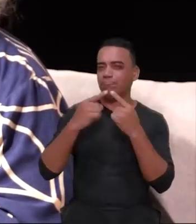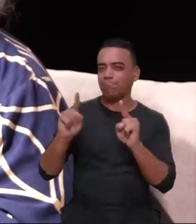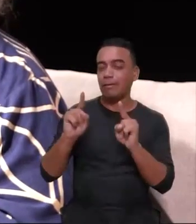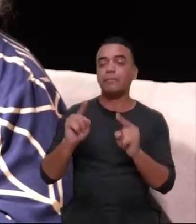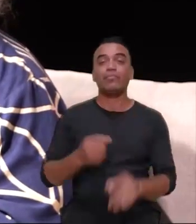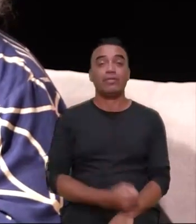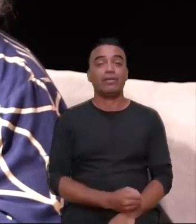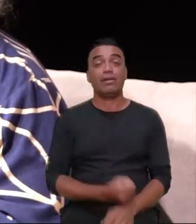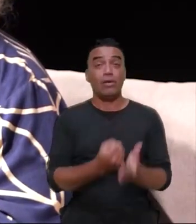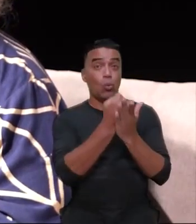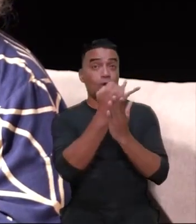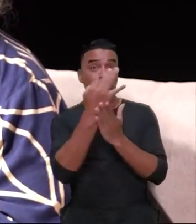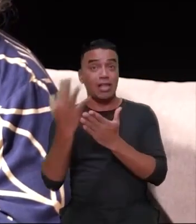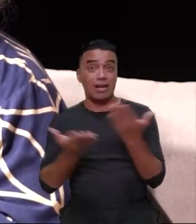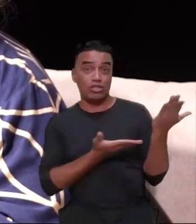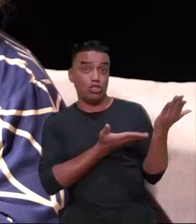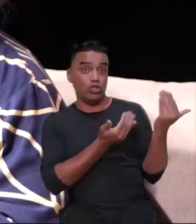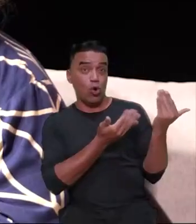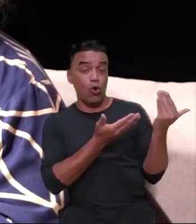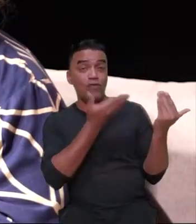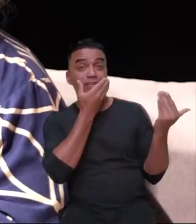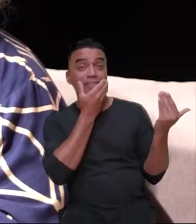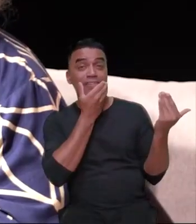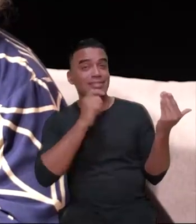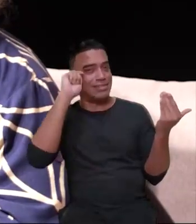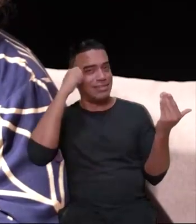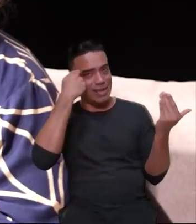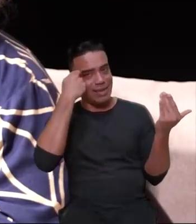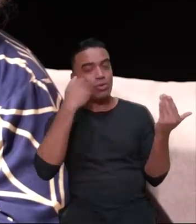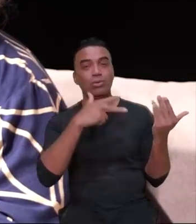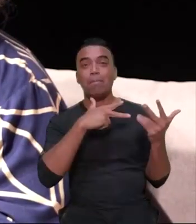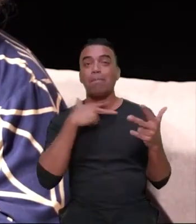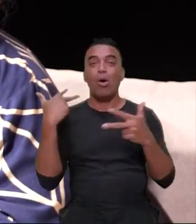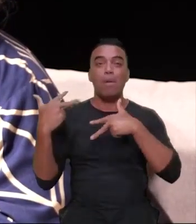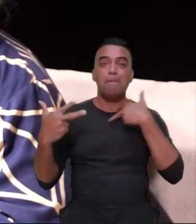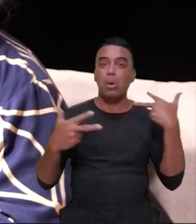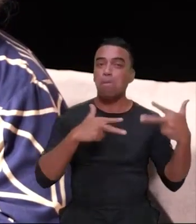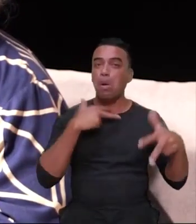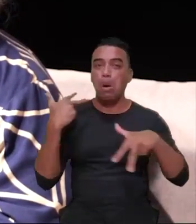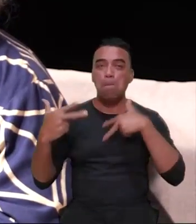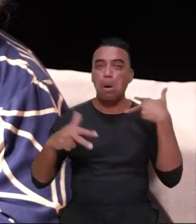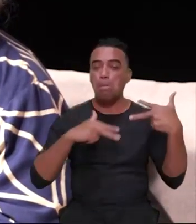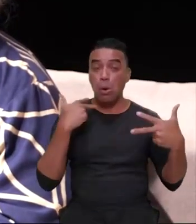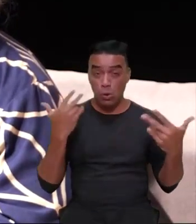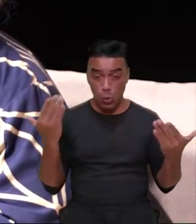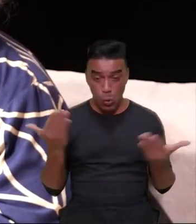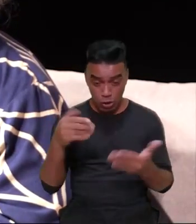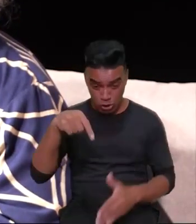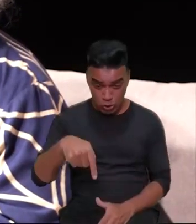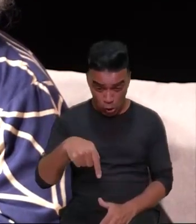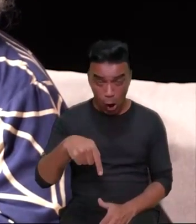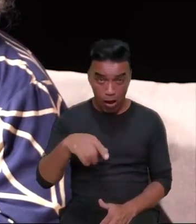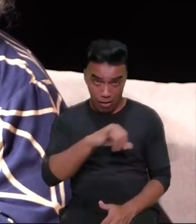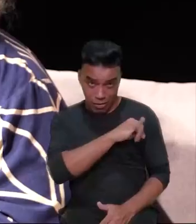A quantidade de jovens negros que morrem hoje, não só no Rio de